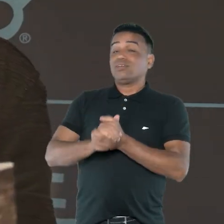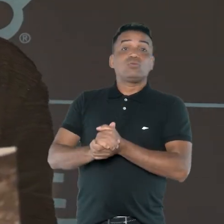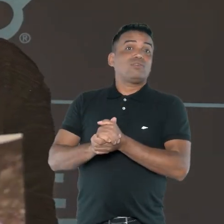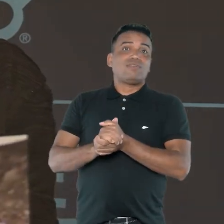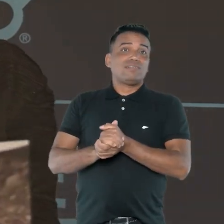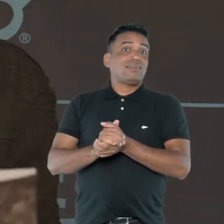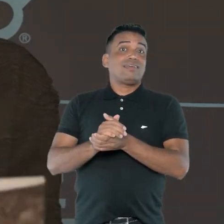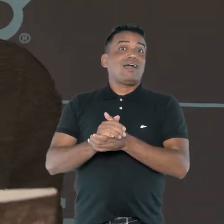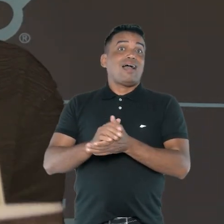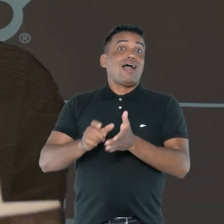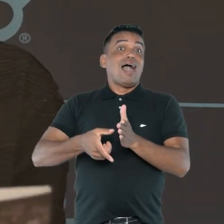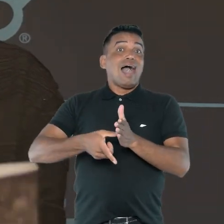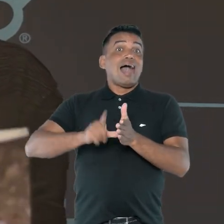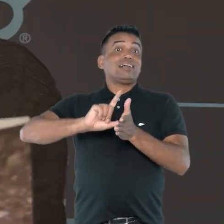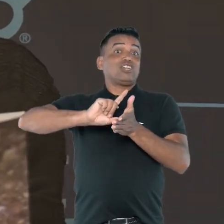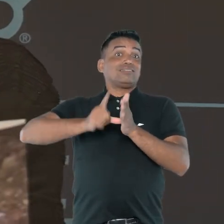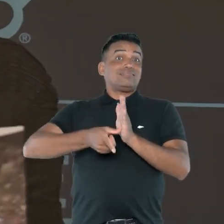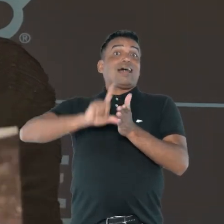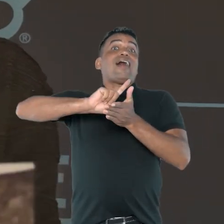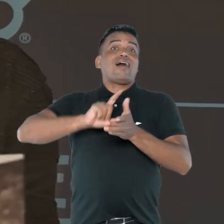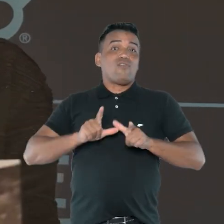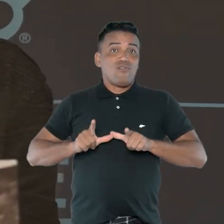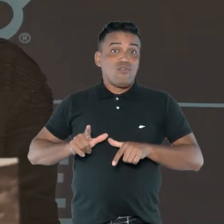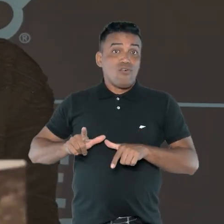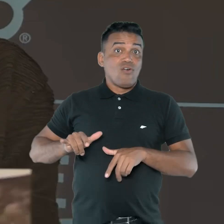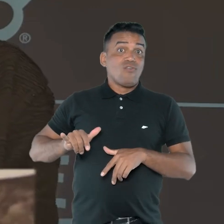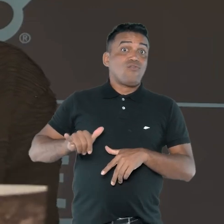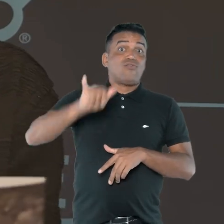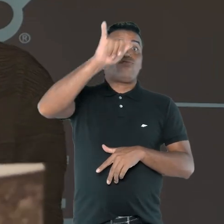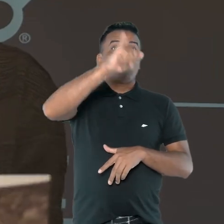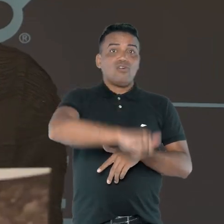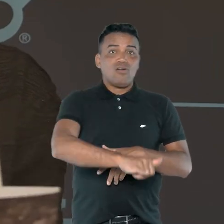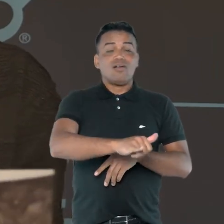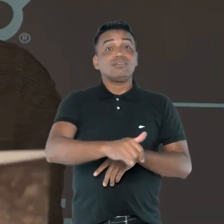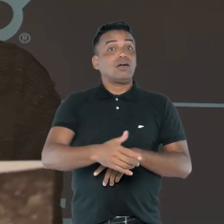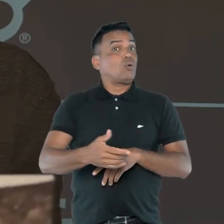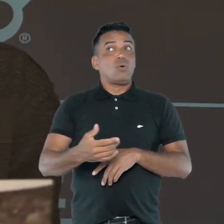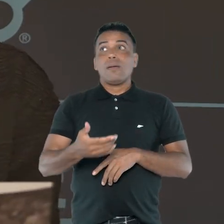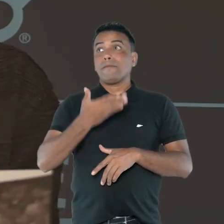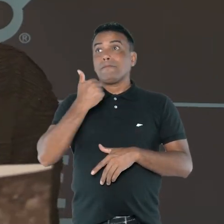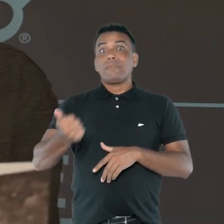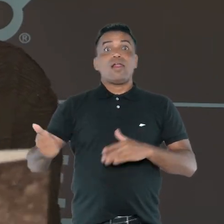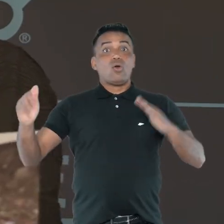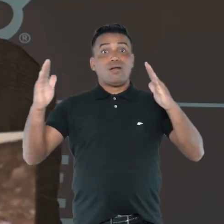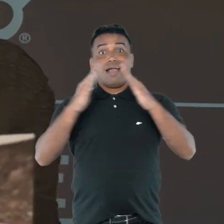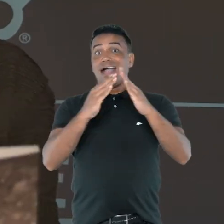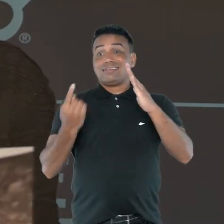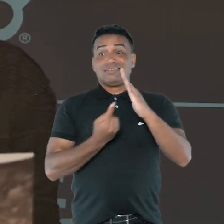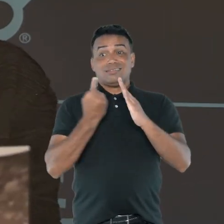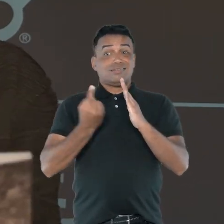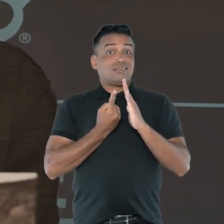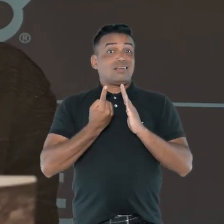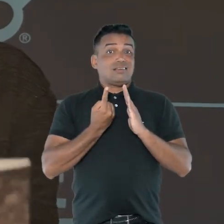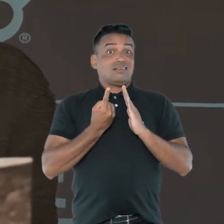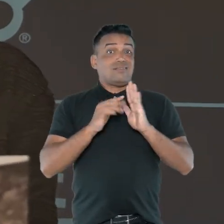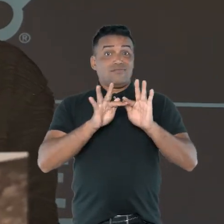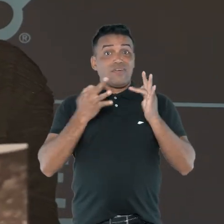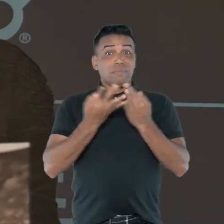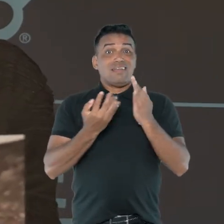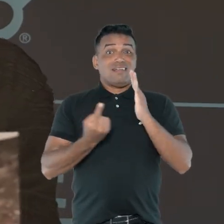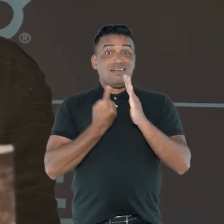que vai ter que antecipar o voo. Ao que tudo indica, a solução imediata é o isolamento. Cada família em sua